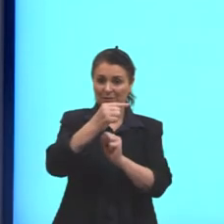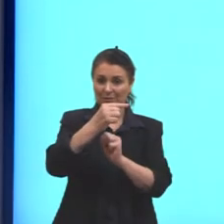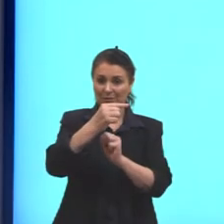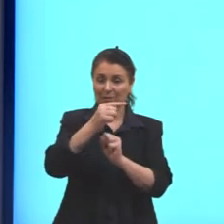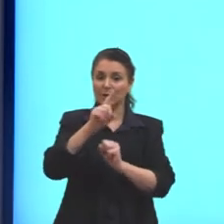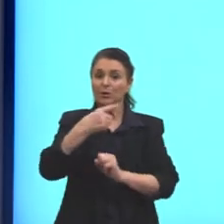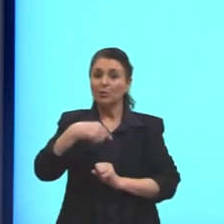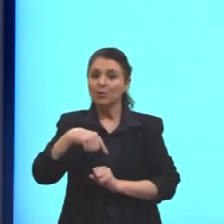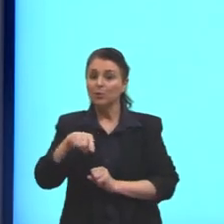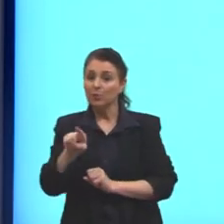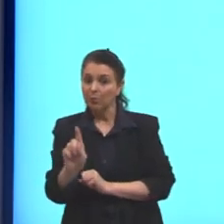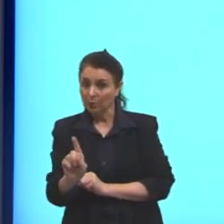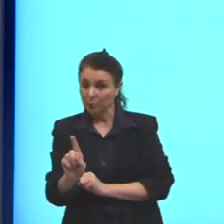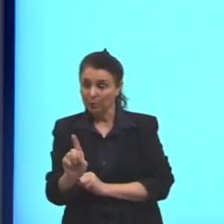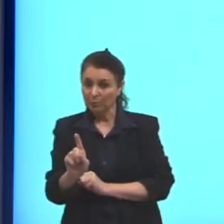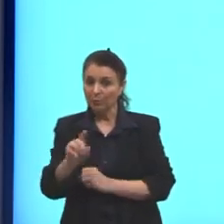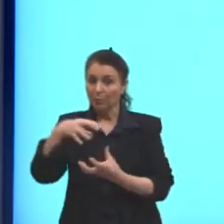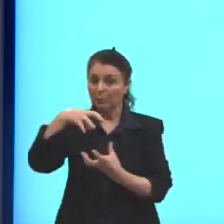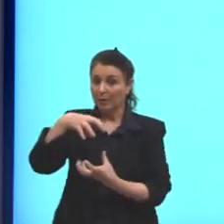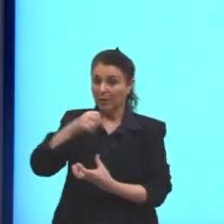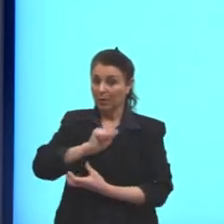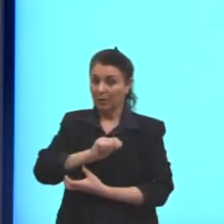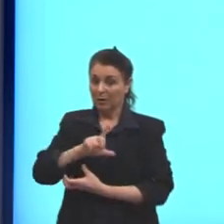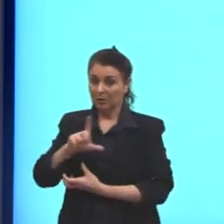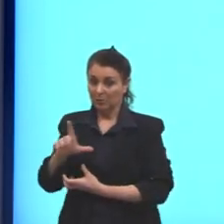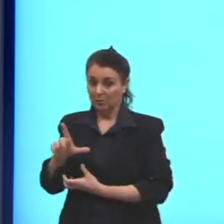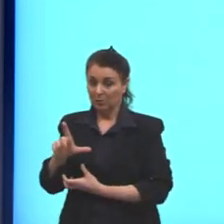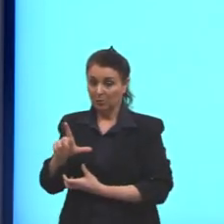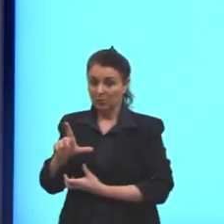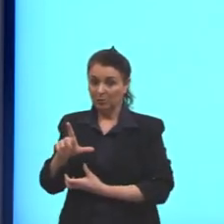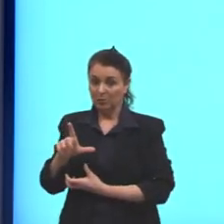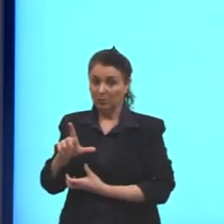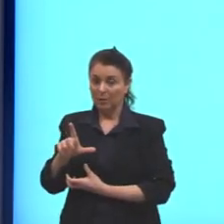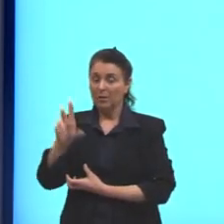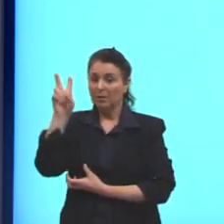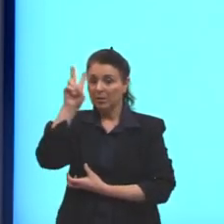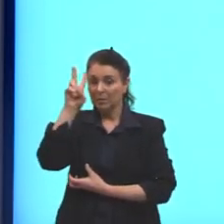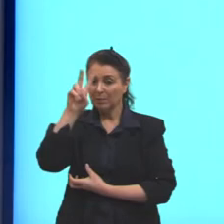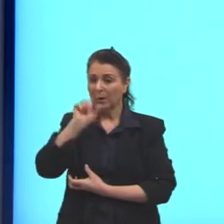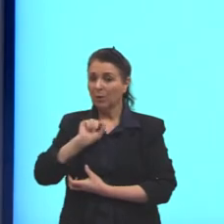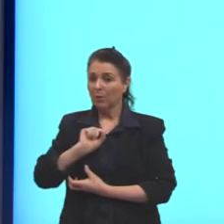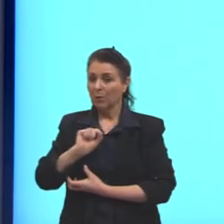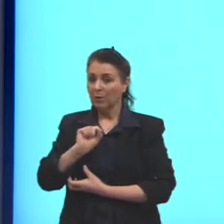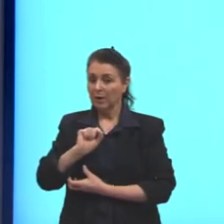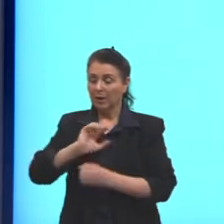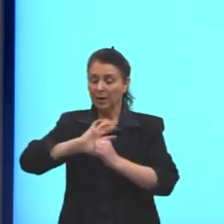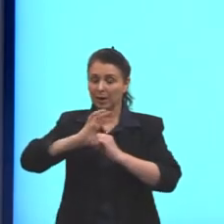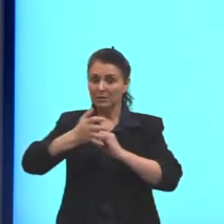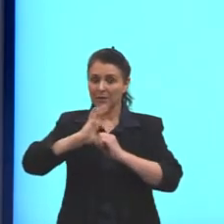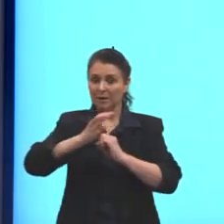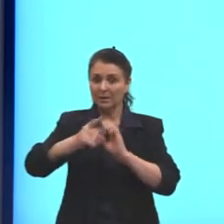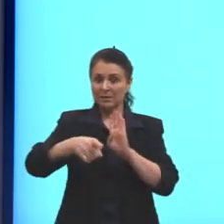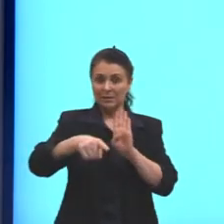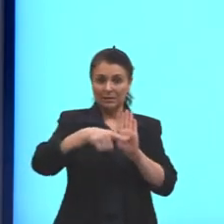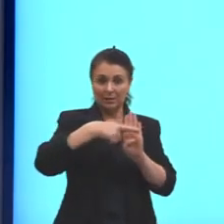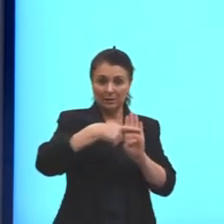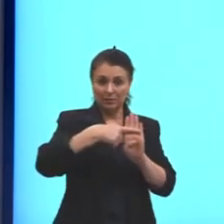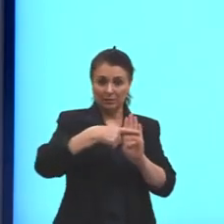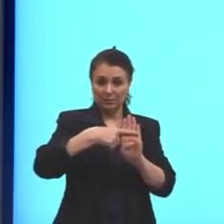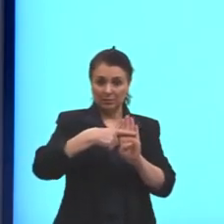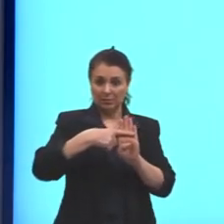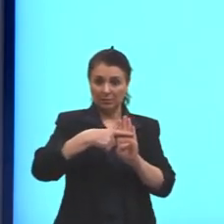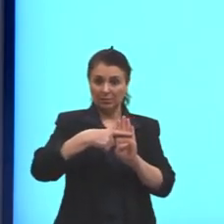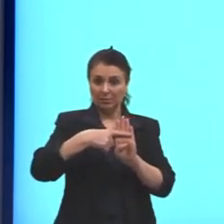outro corpo aqui o balão azul a gente sofrerizou né os as cargas negativas não quer dizer que ele não tem